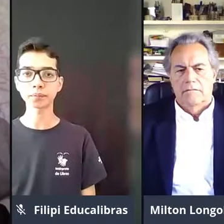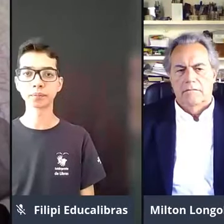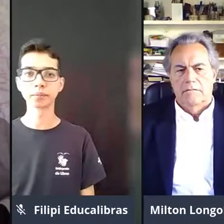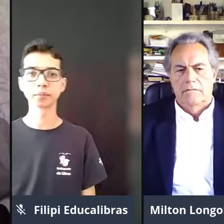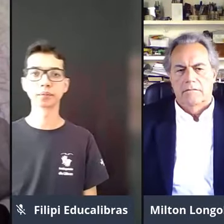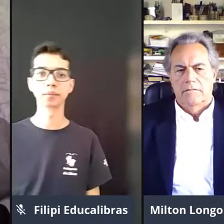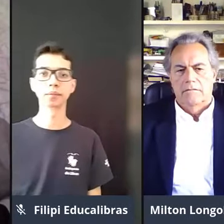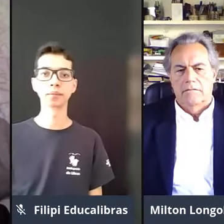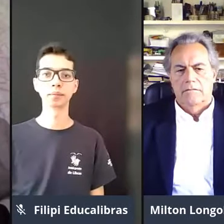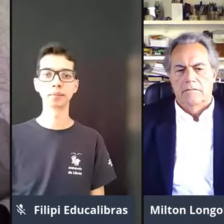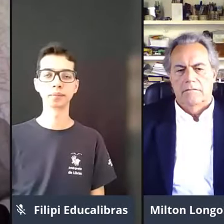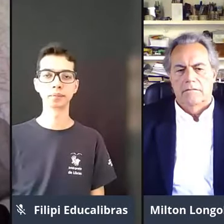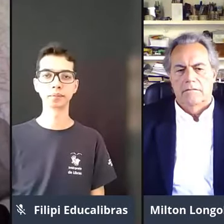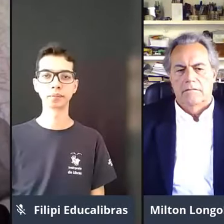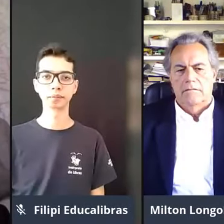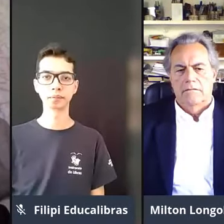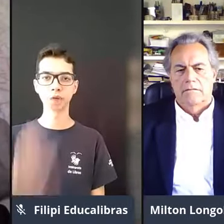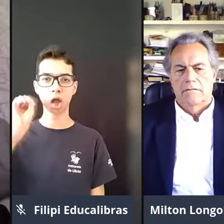bom.